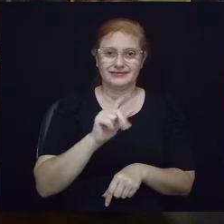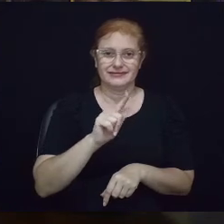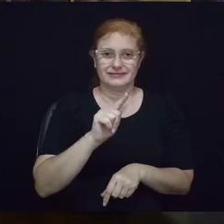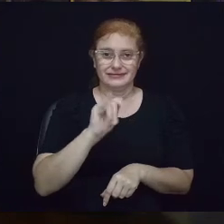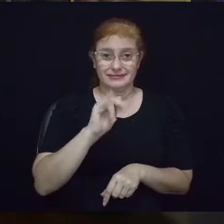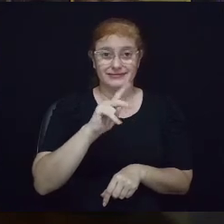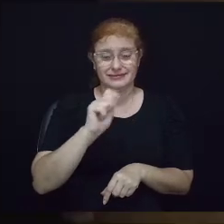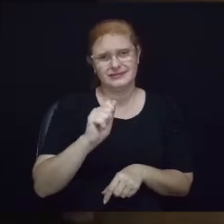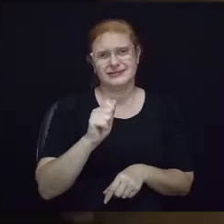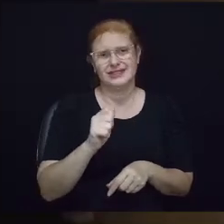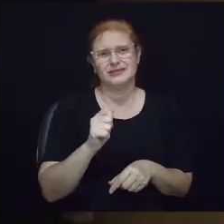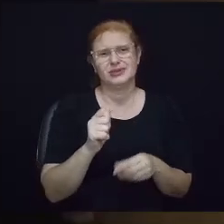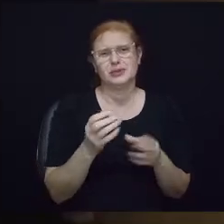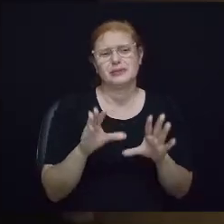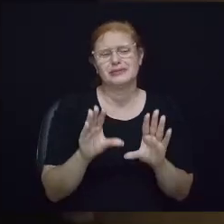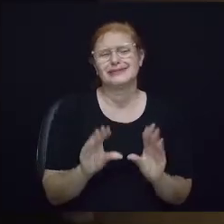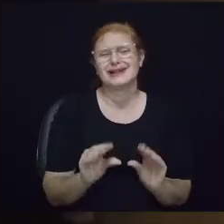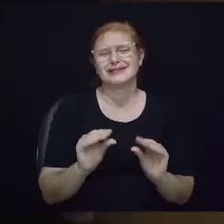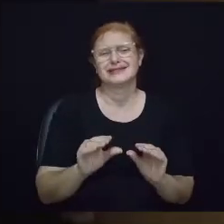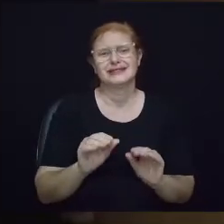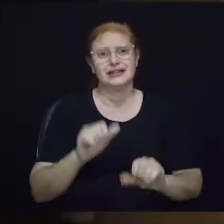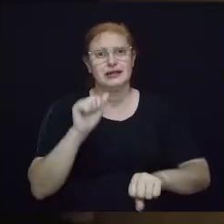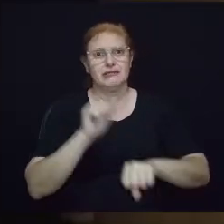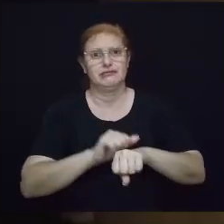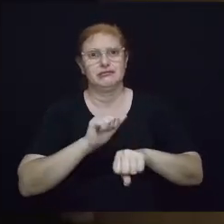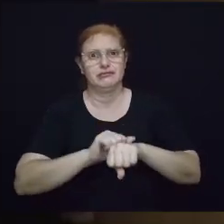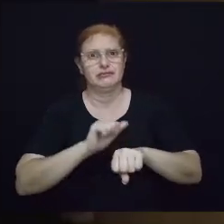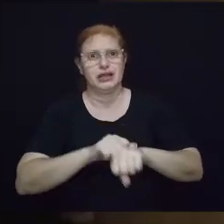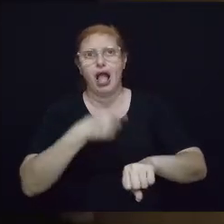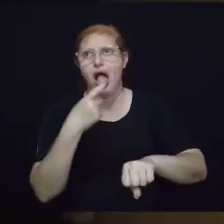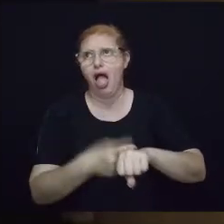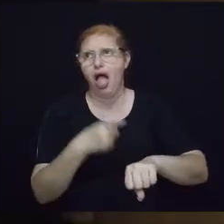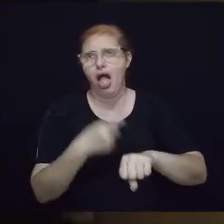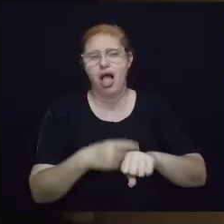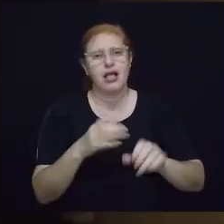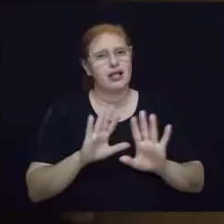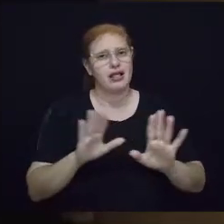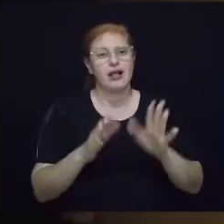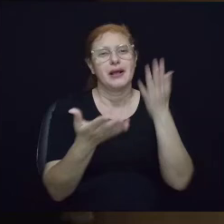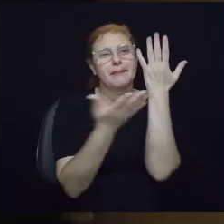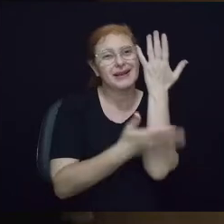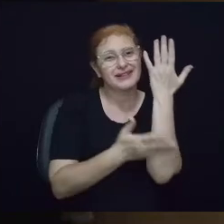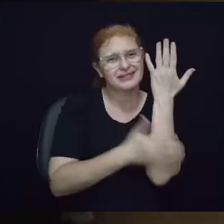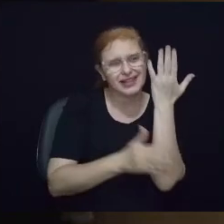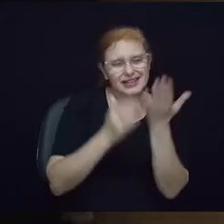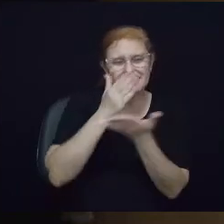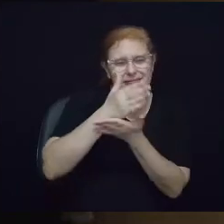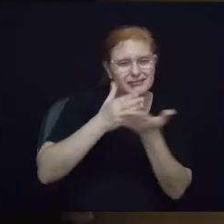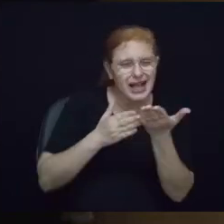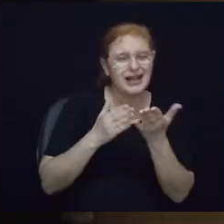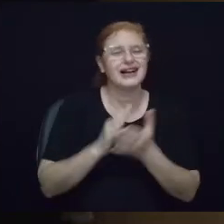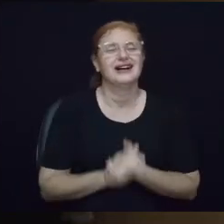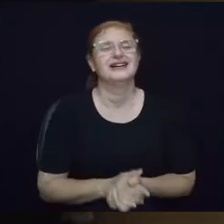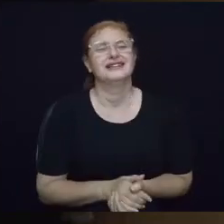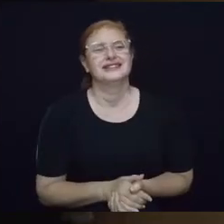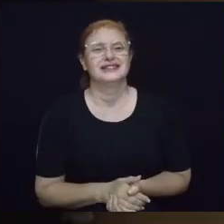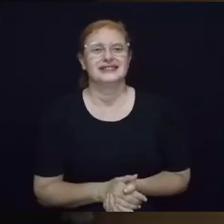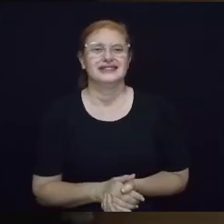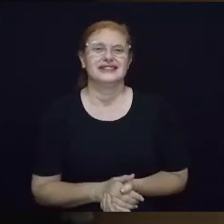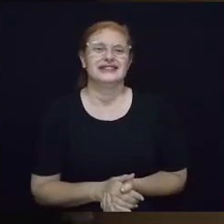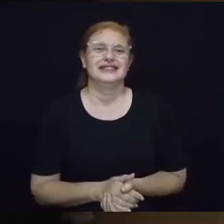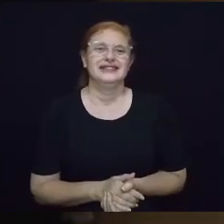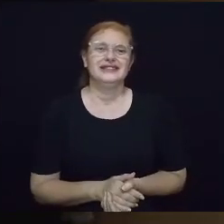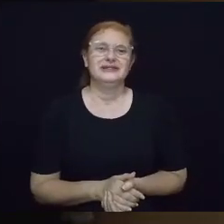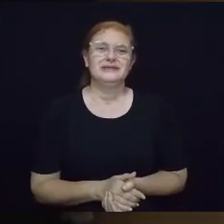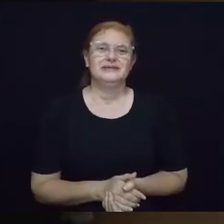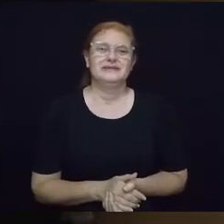não oferece resistência, e, por outro lado, a pedra é resistência demais, e a madeira está ali no caminho do meio, né? Como o Buda